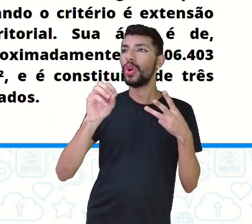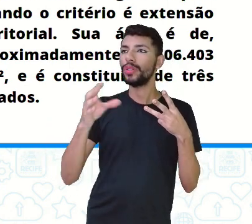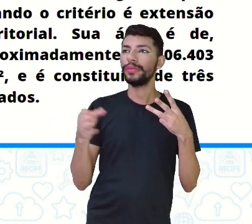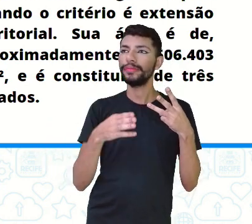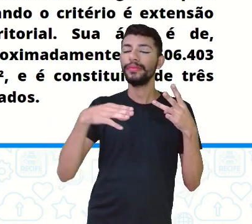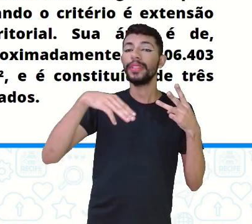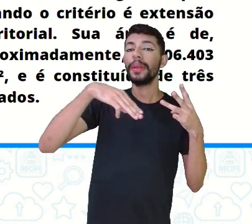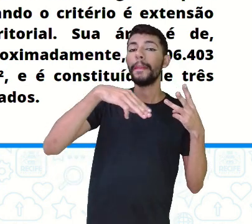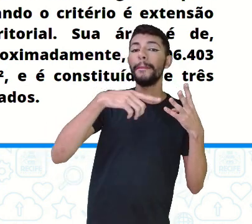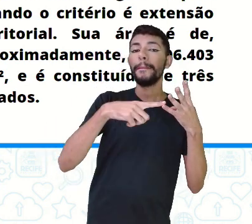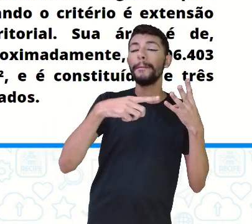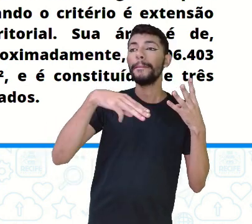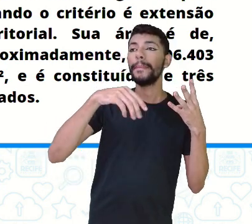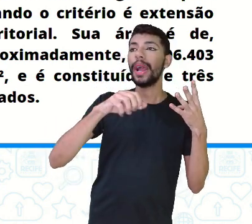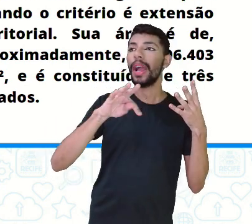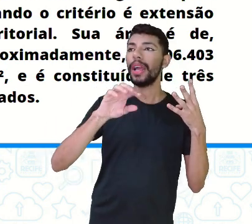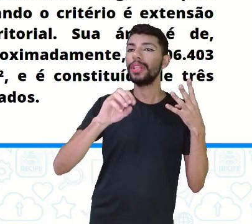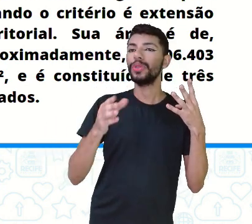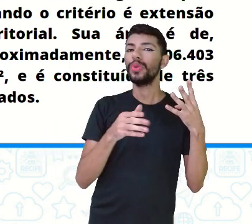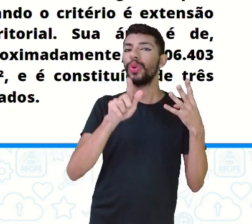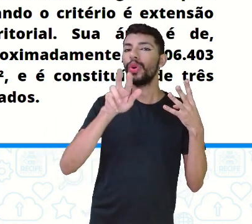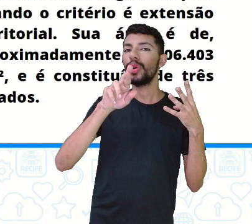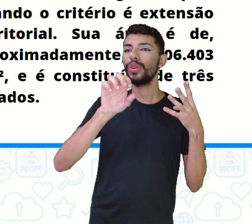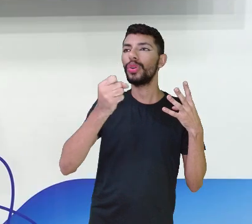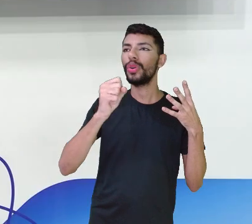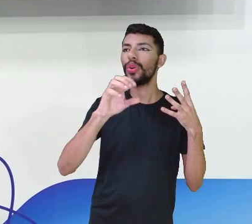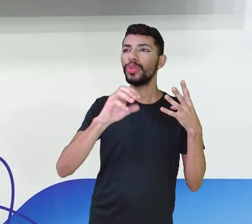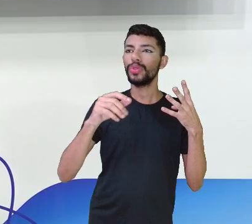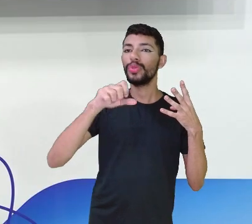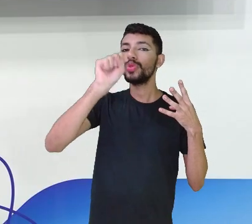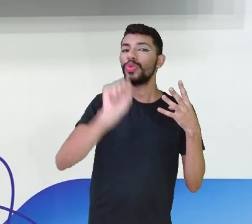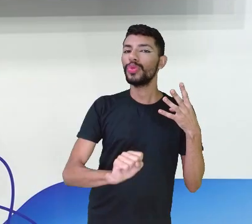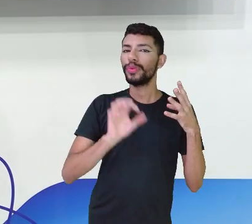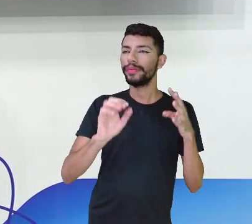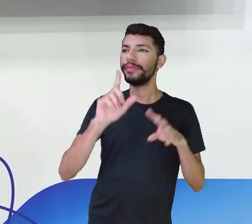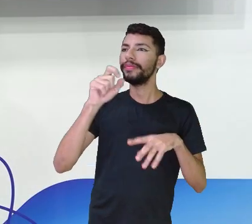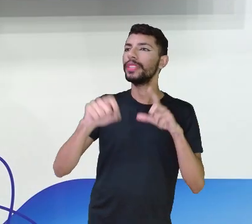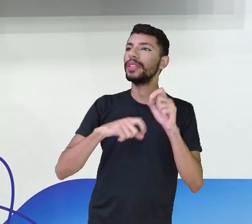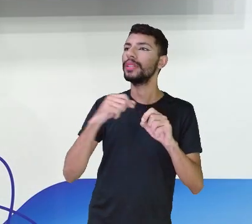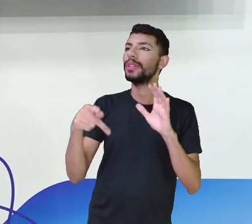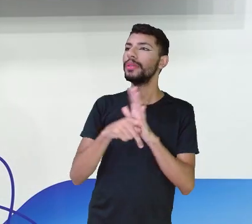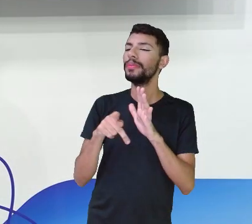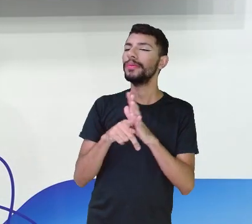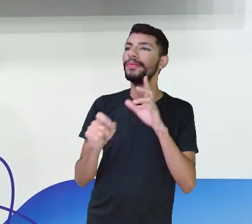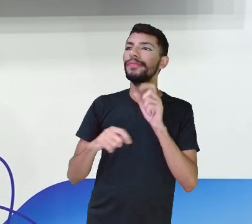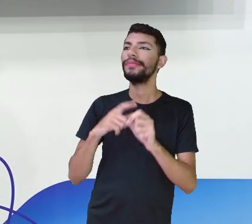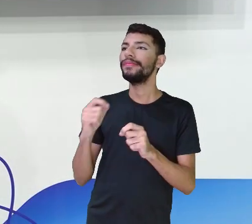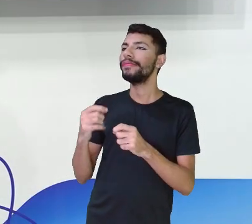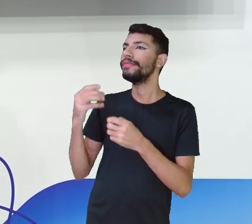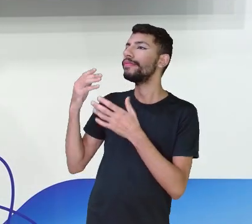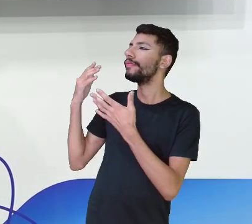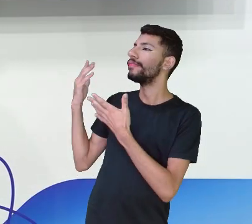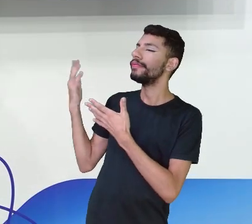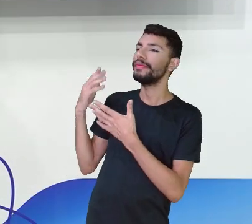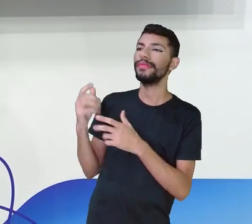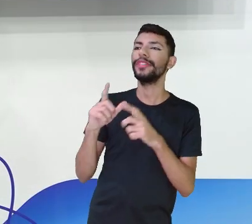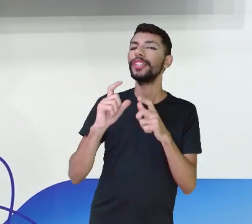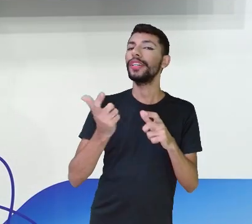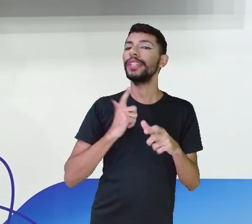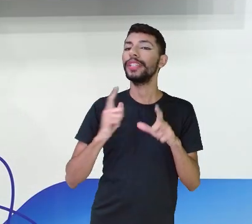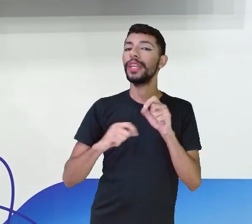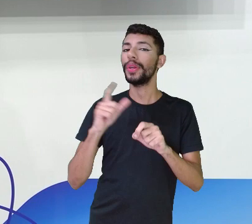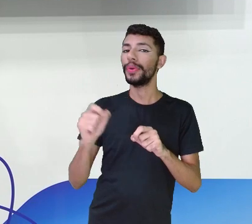onde tem o Palácio do Planalto, né? Que é onde fica o presidente da República, tá? É a sede